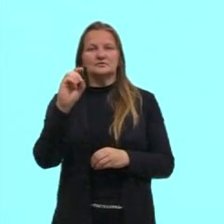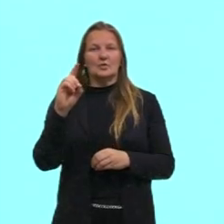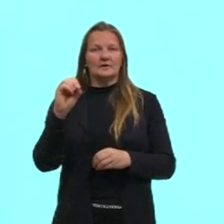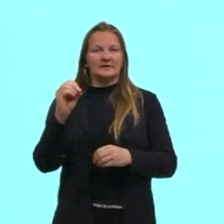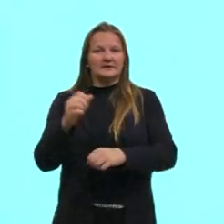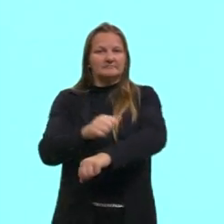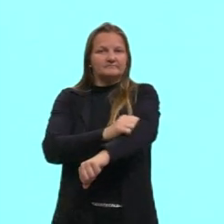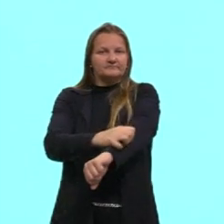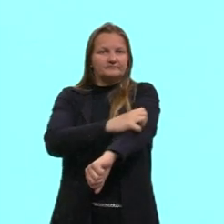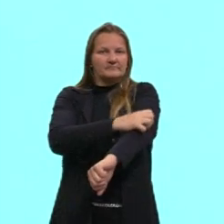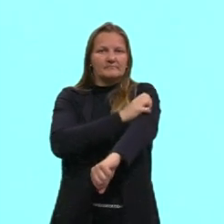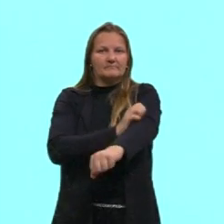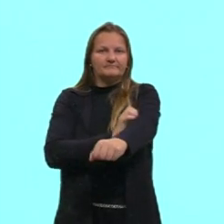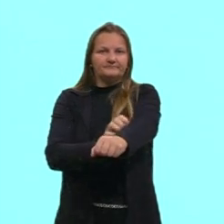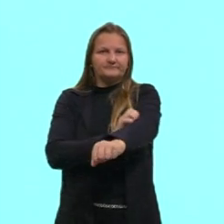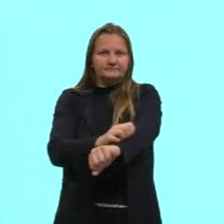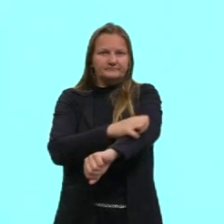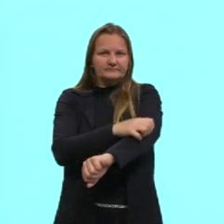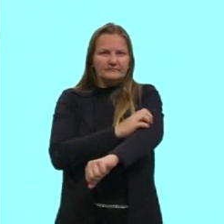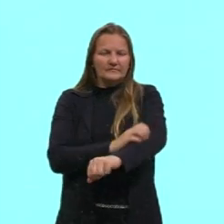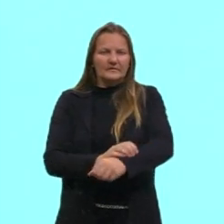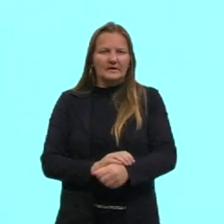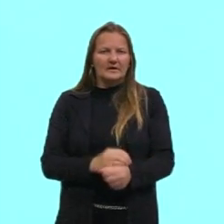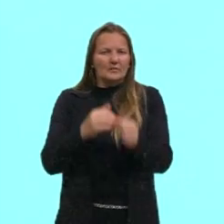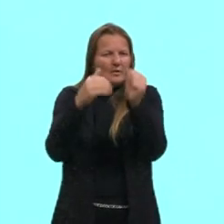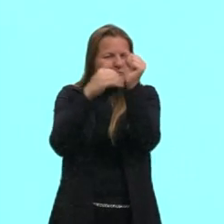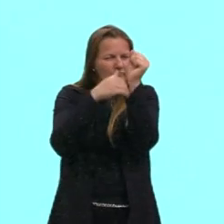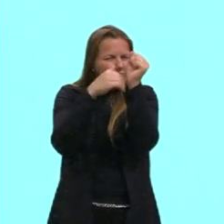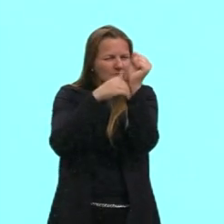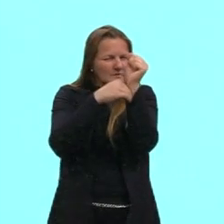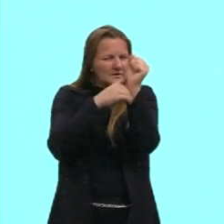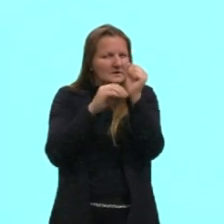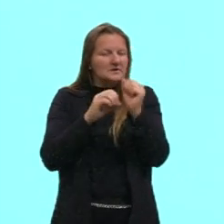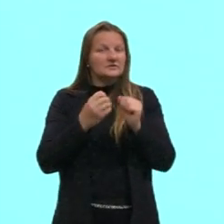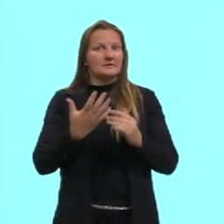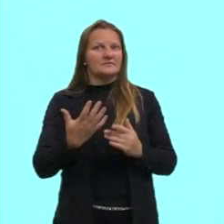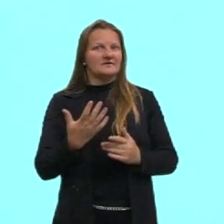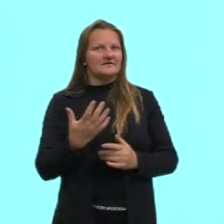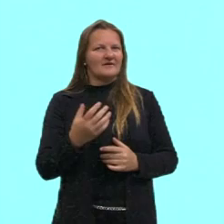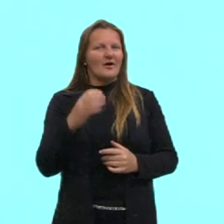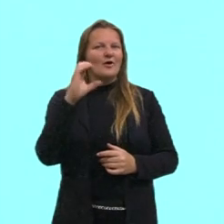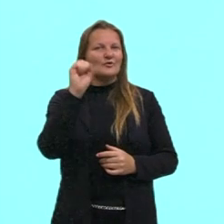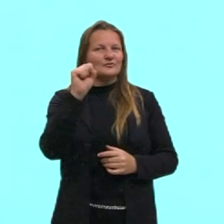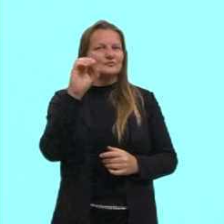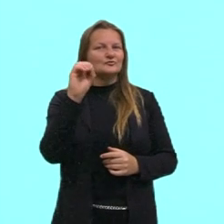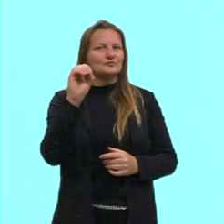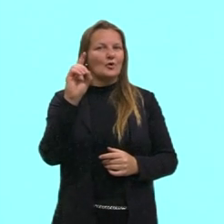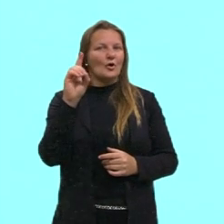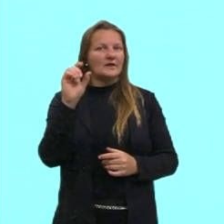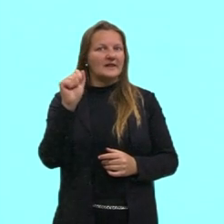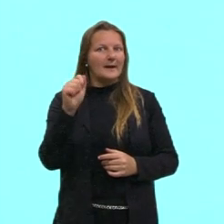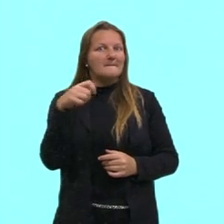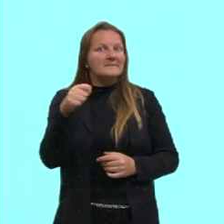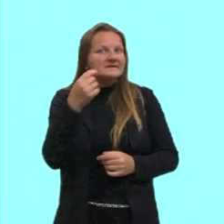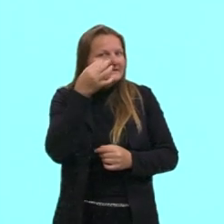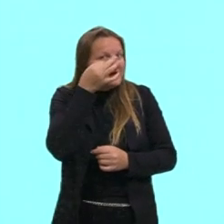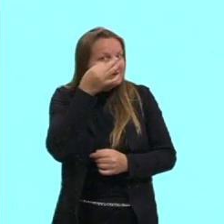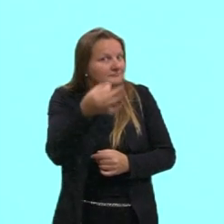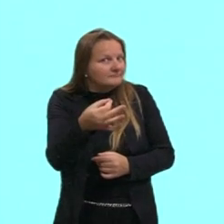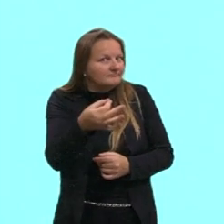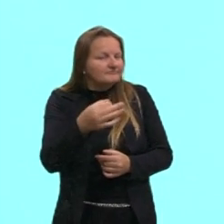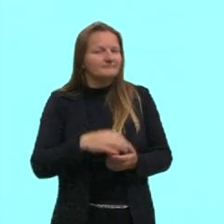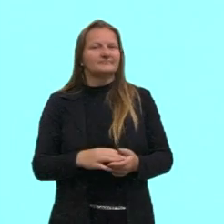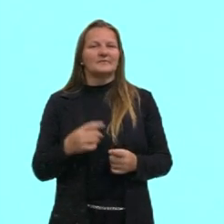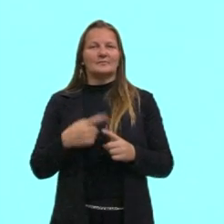cáustica é um produto que ele é Coringa Nas questões do Enem normalmente esse termo cai nessa esse composto cai que